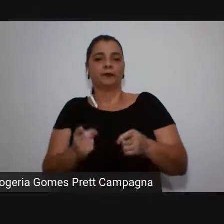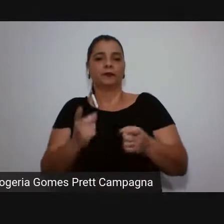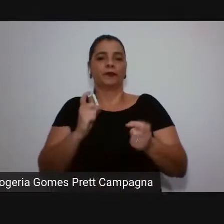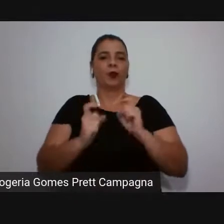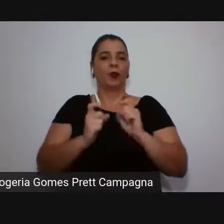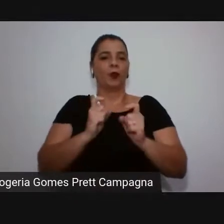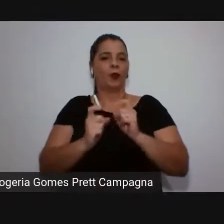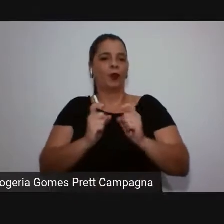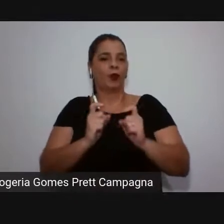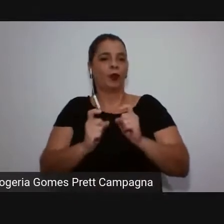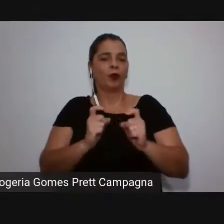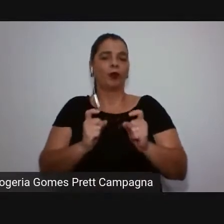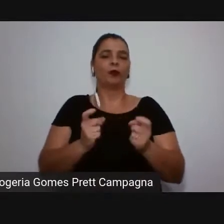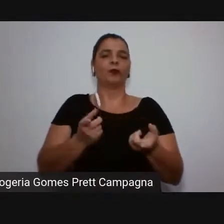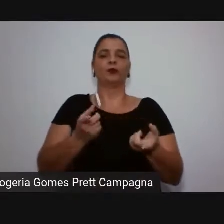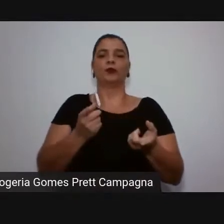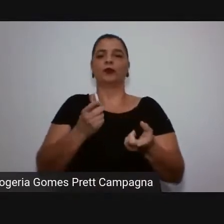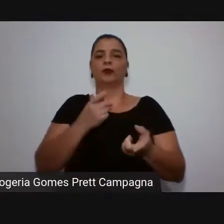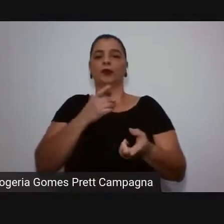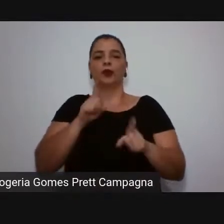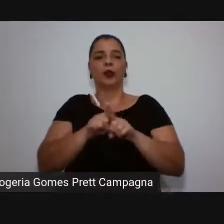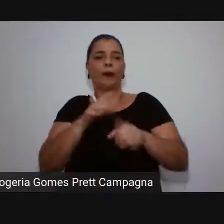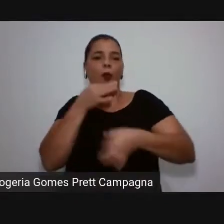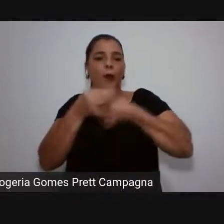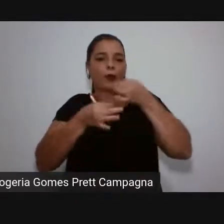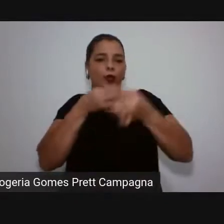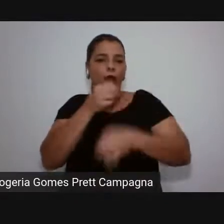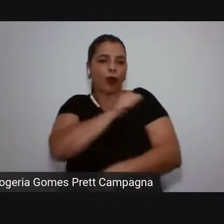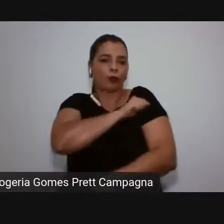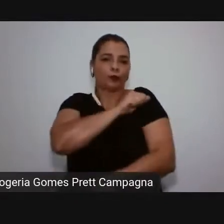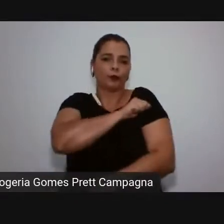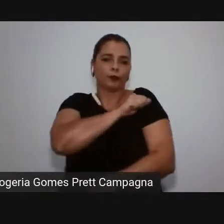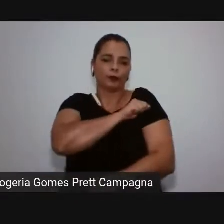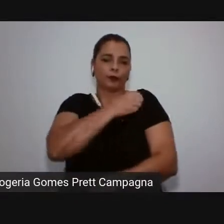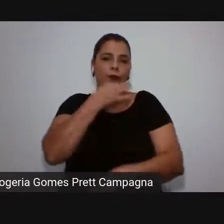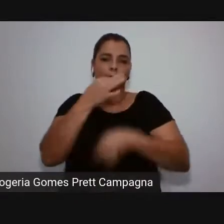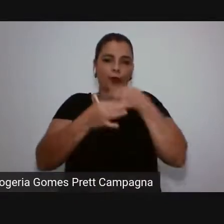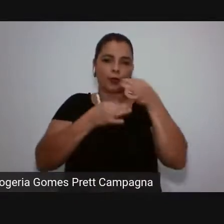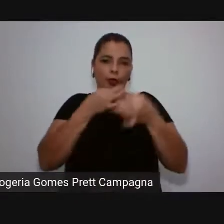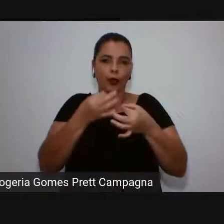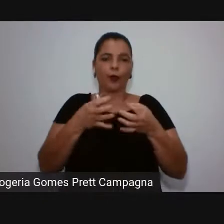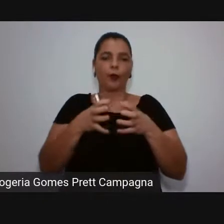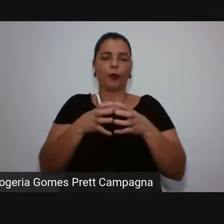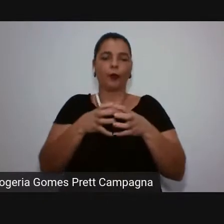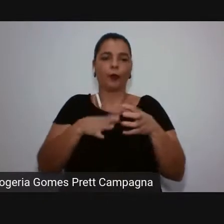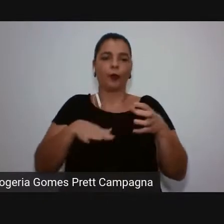fizemos, né, sugestão também dos estudantes da equipe, uma ação